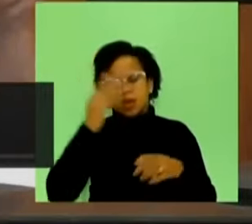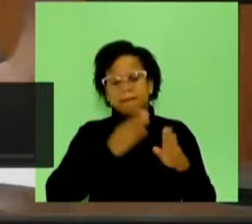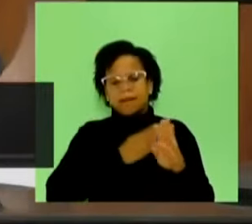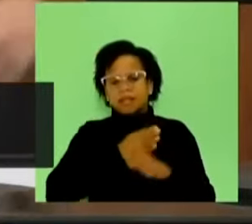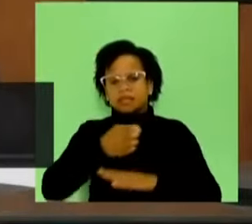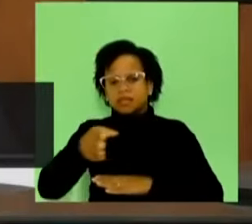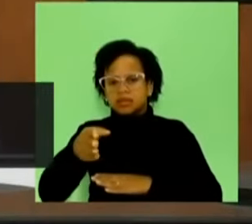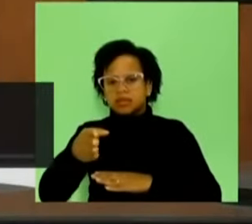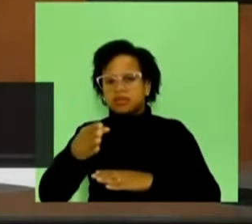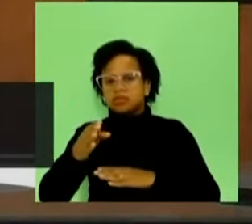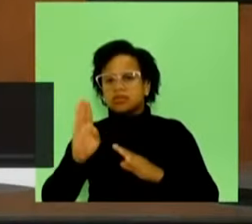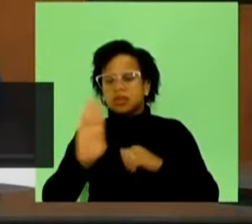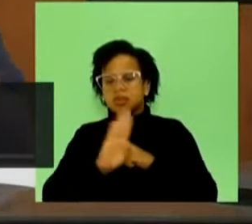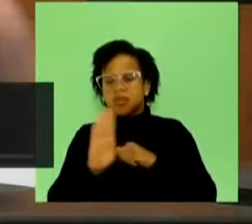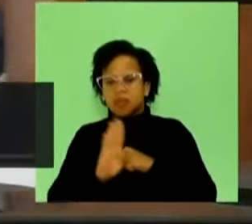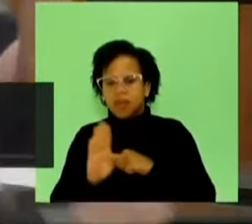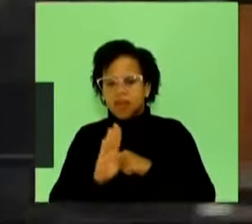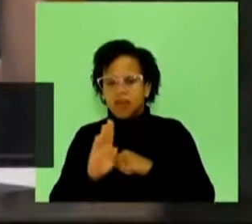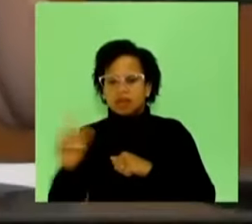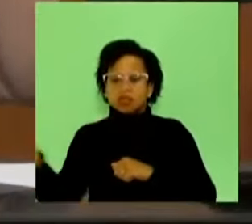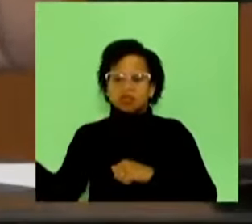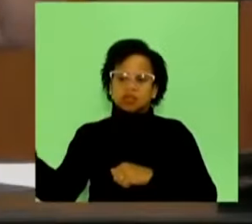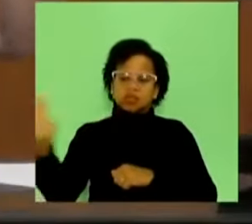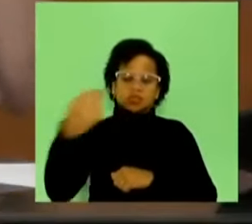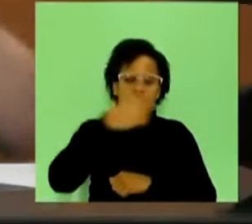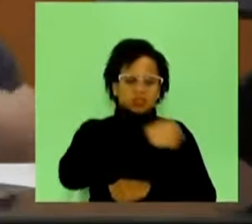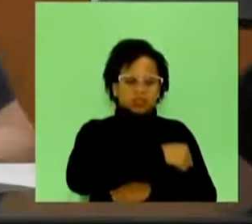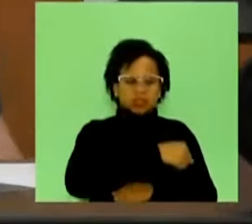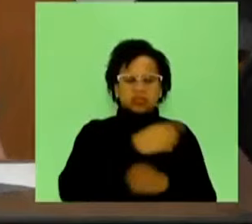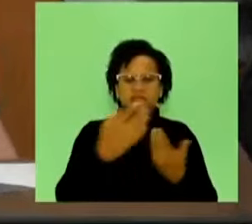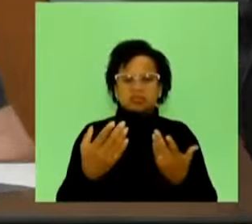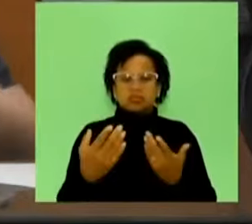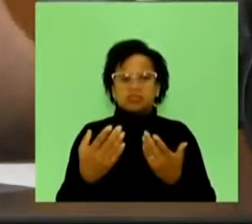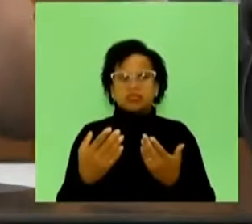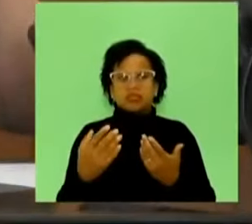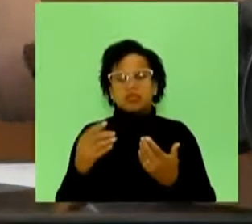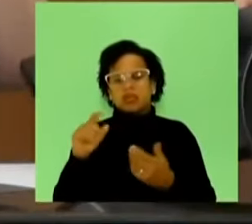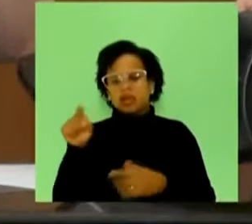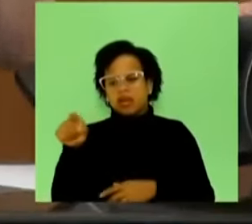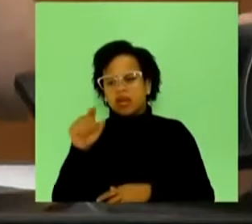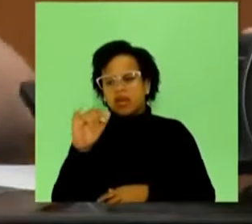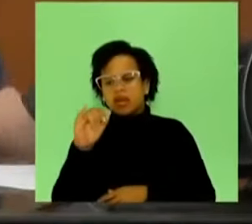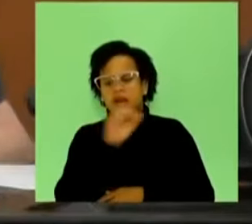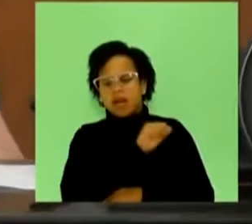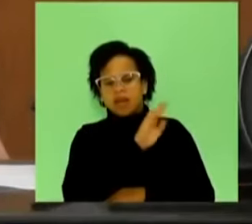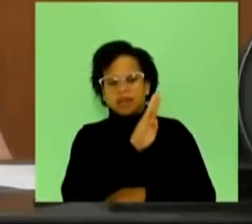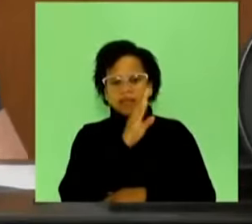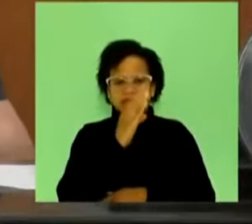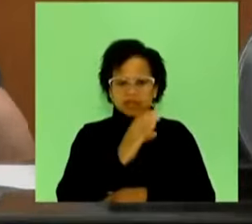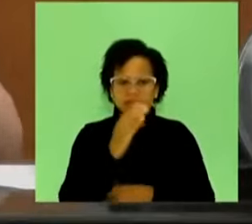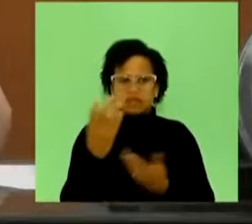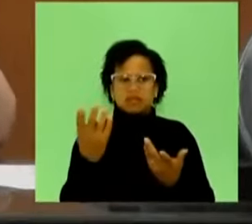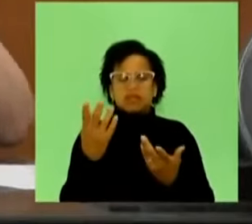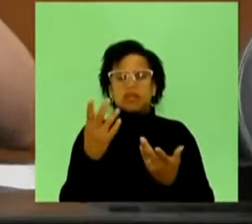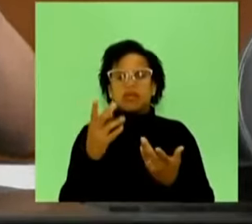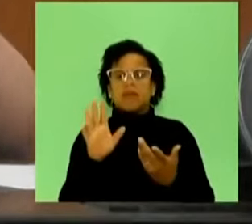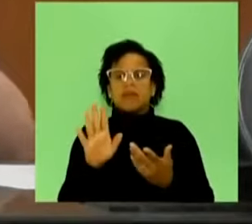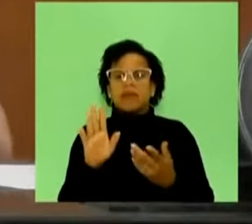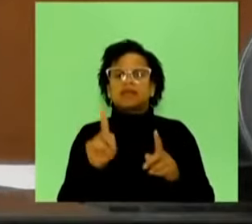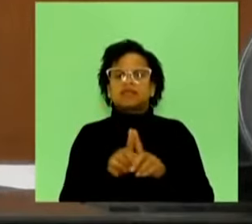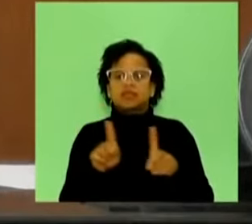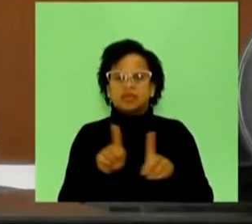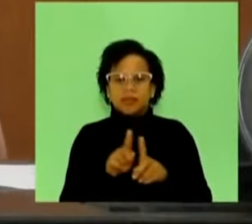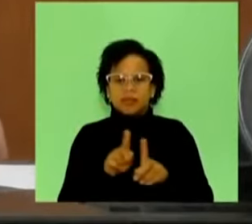lá do Morumbi para o Ipiranga, ou para o ABC, ou para Vila Prudente, né, para o outro lado, mas também todo